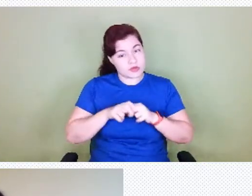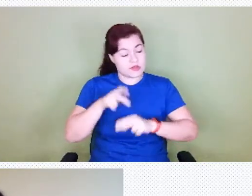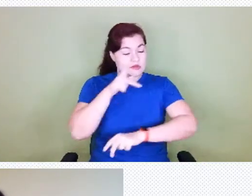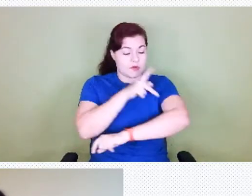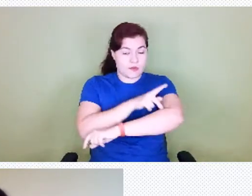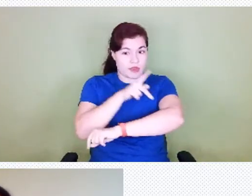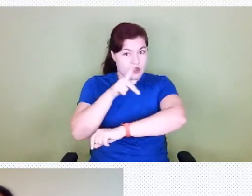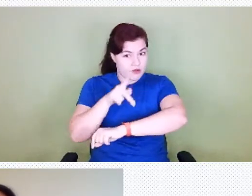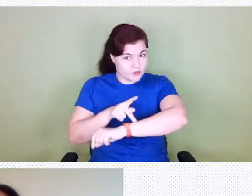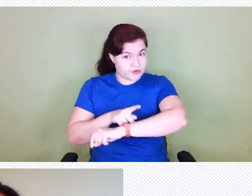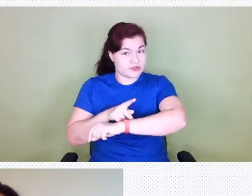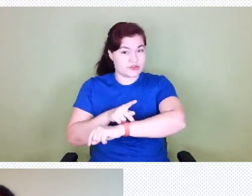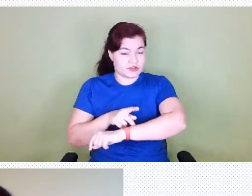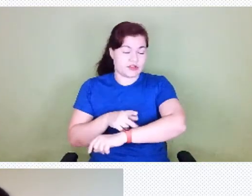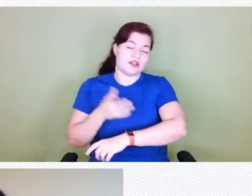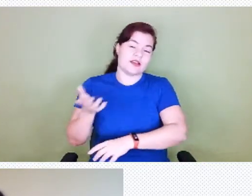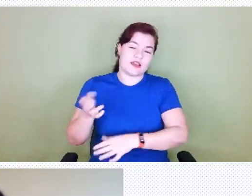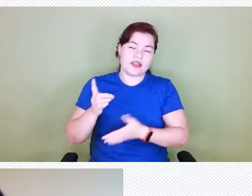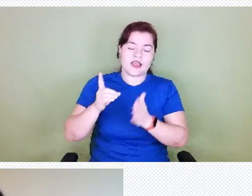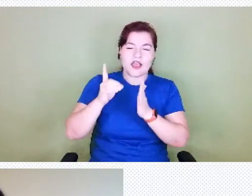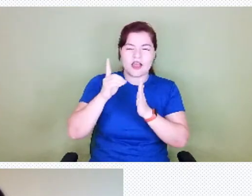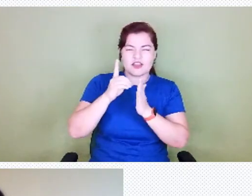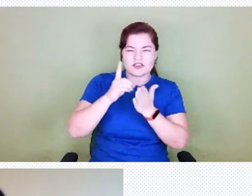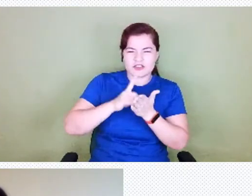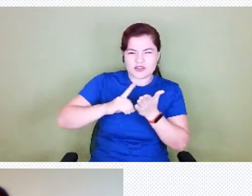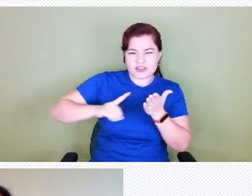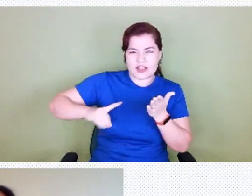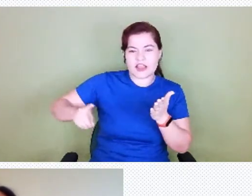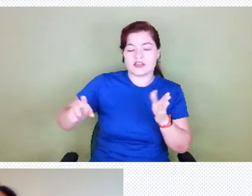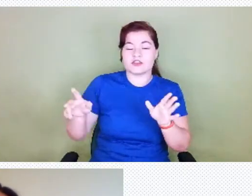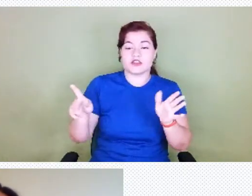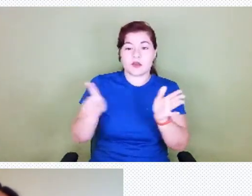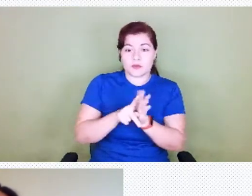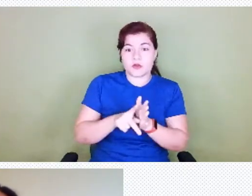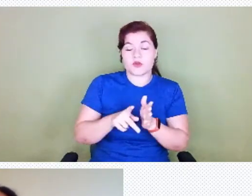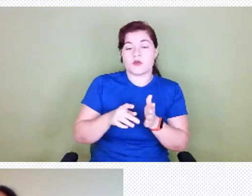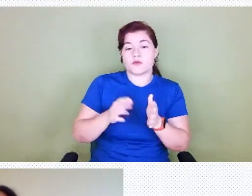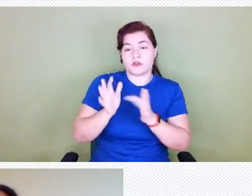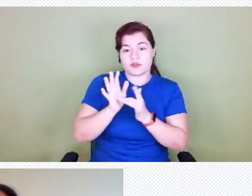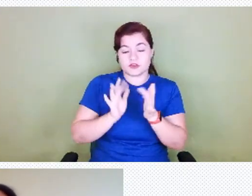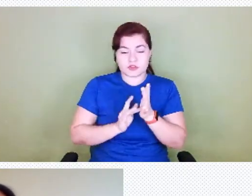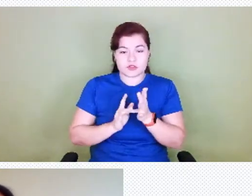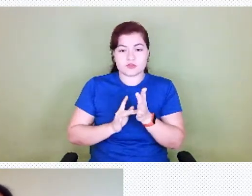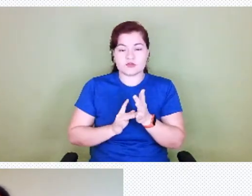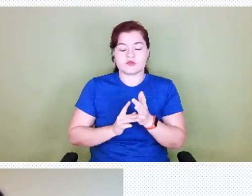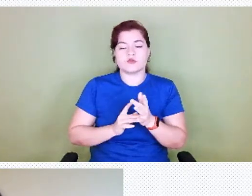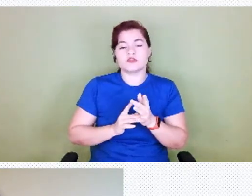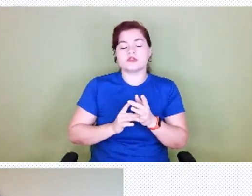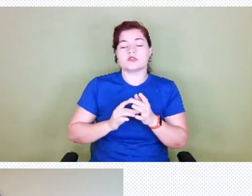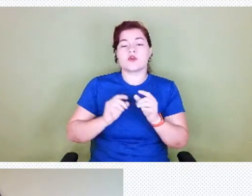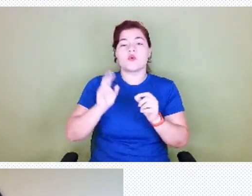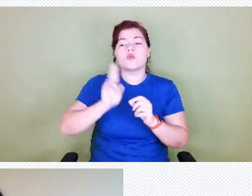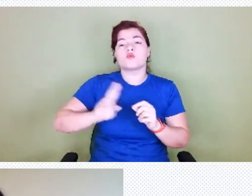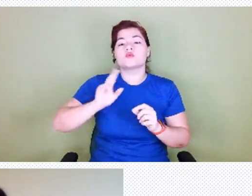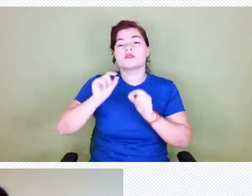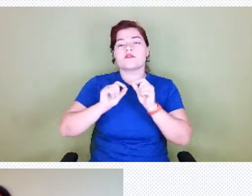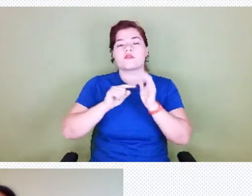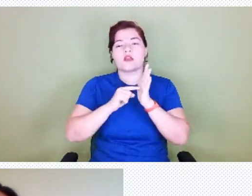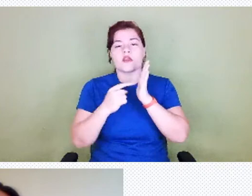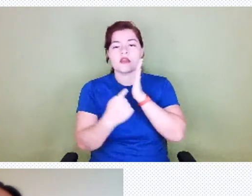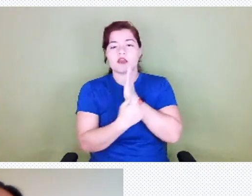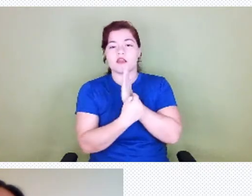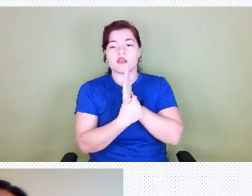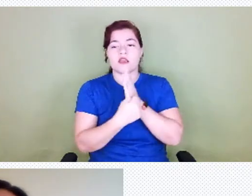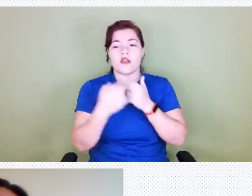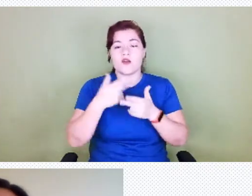né? A didática dele que ele escolheu, ele utilizava-se das imagens do dia a dia, de